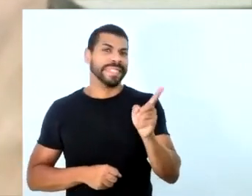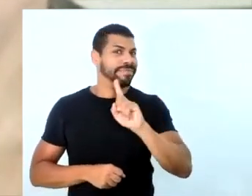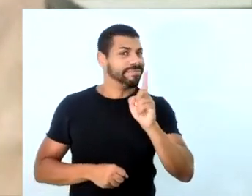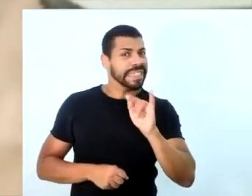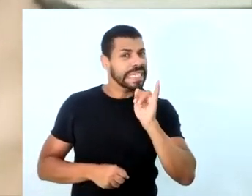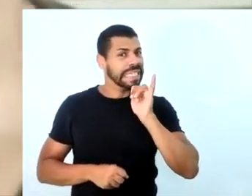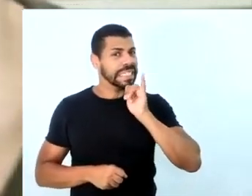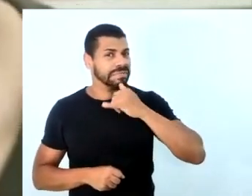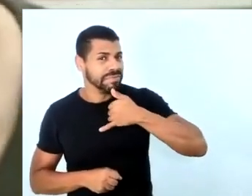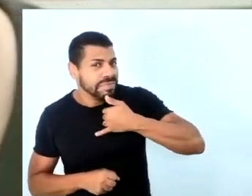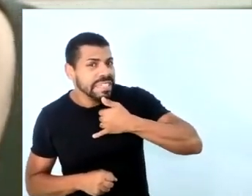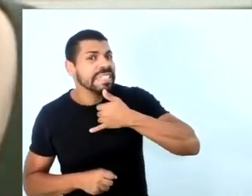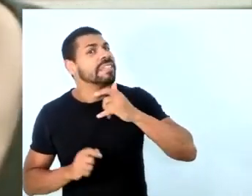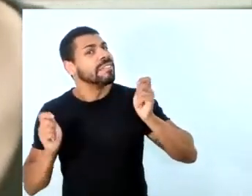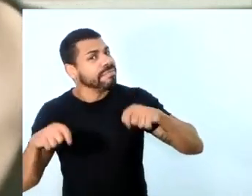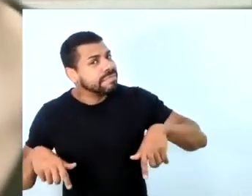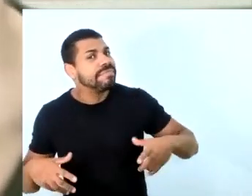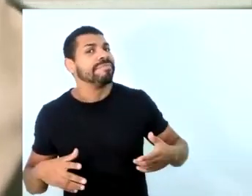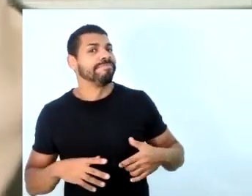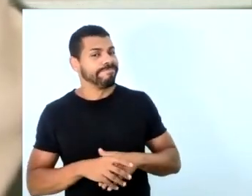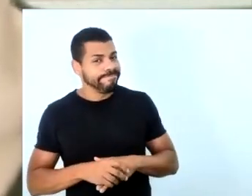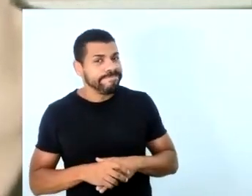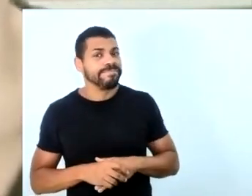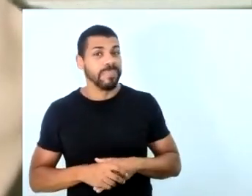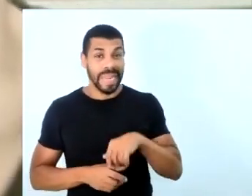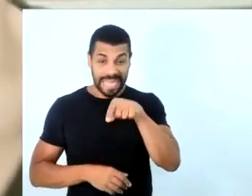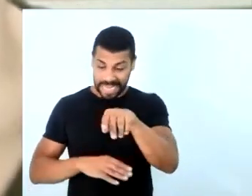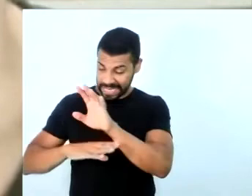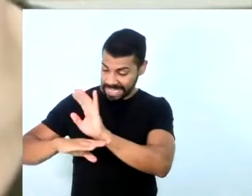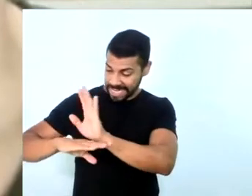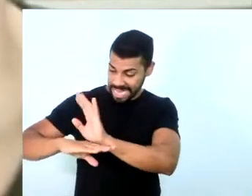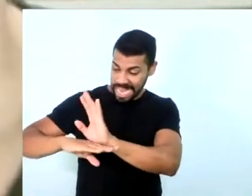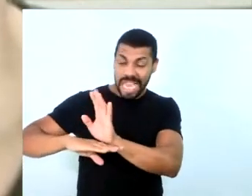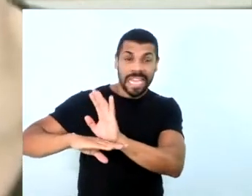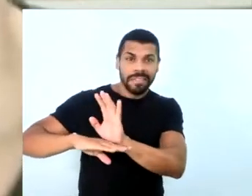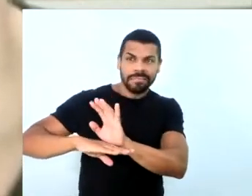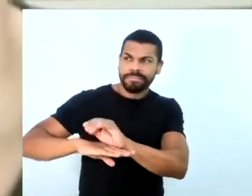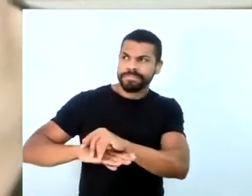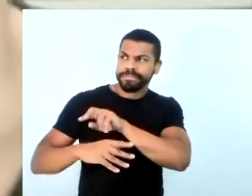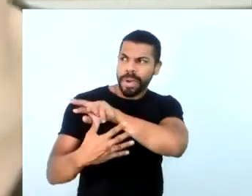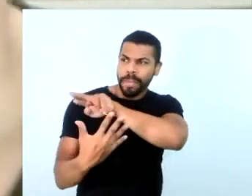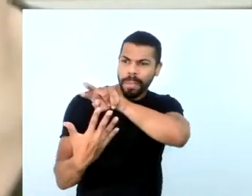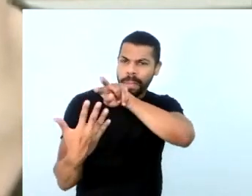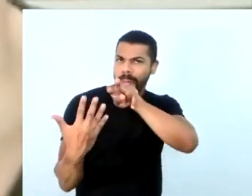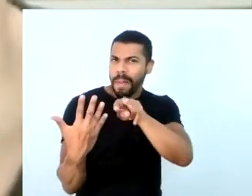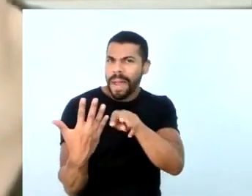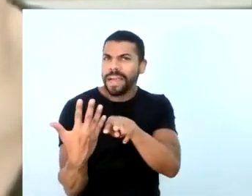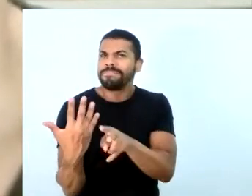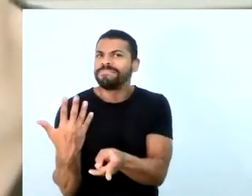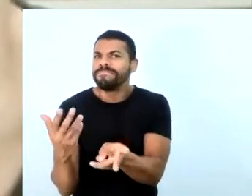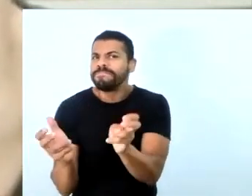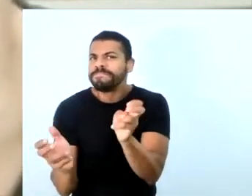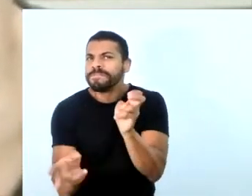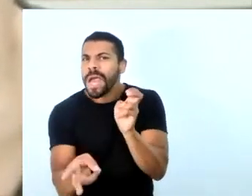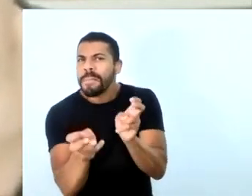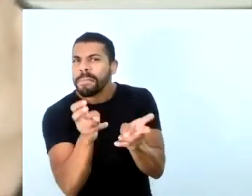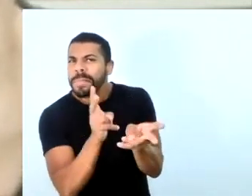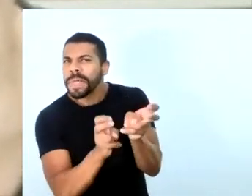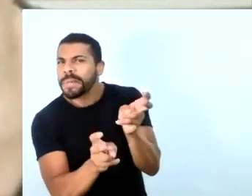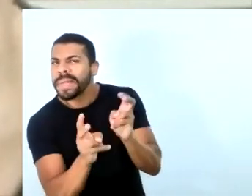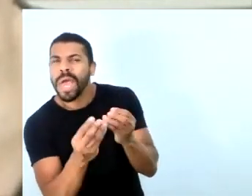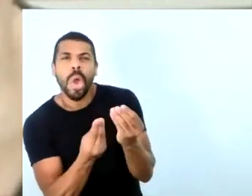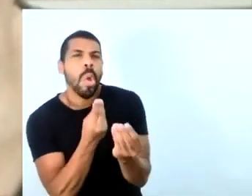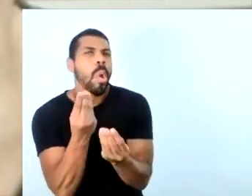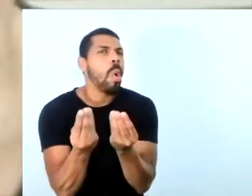que não era e agora acabou, sabe? Então foi ali nesse cinema, e foi ali nesse cinema que eu vi que muita gente estava criando formas